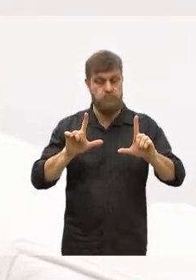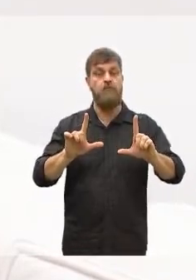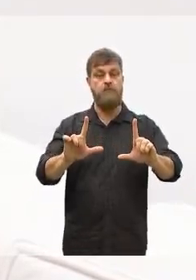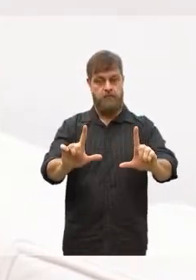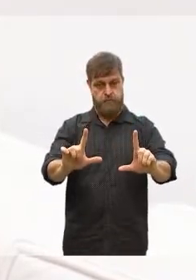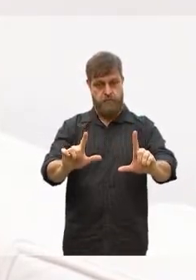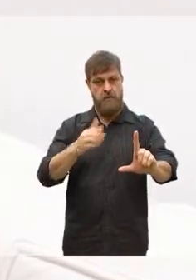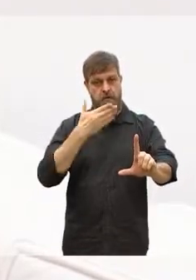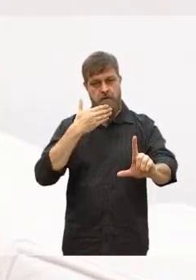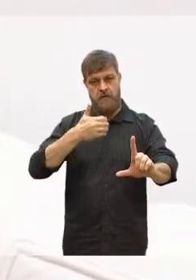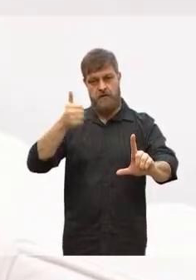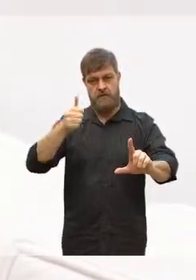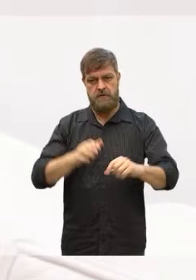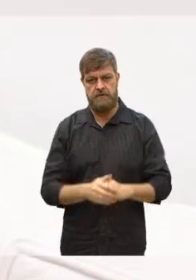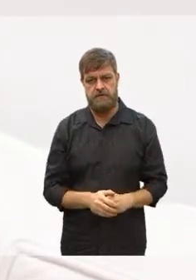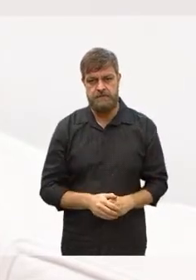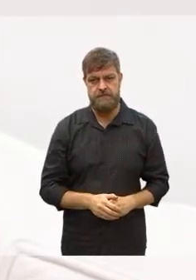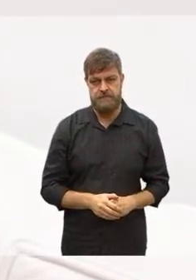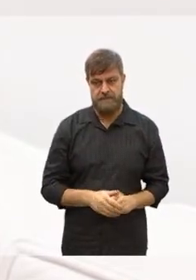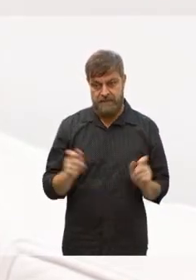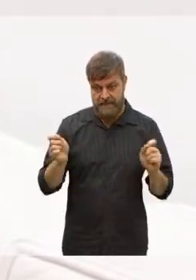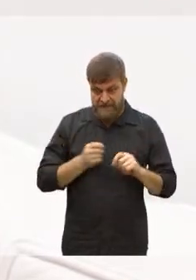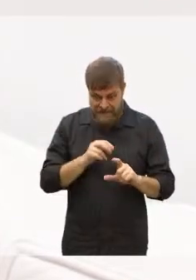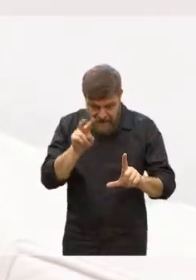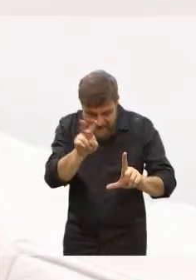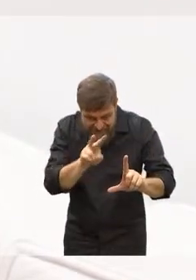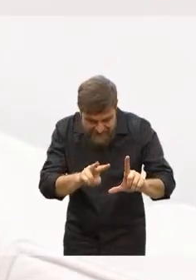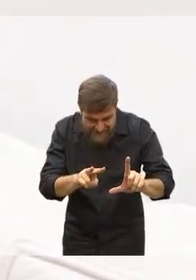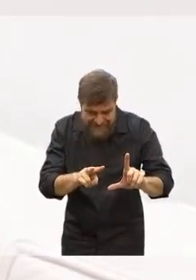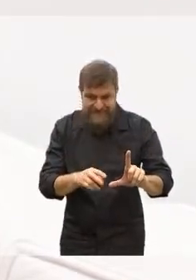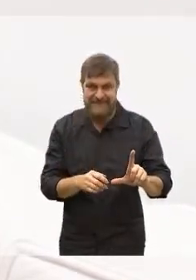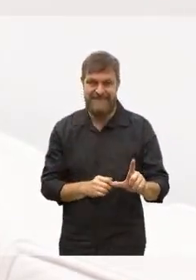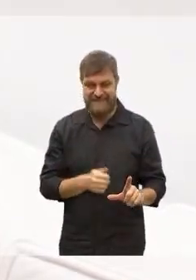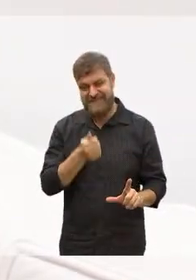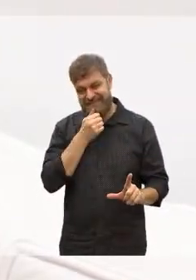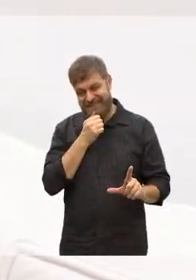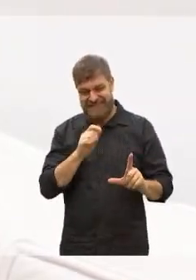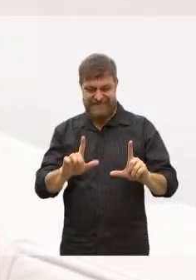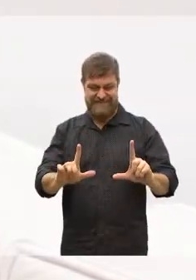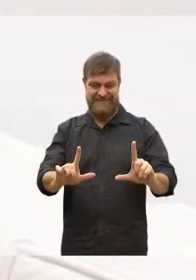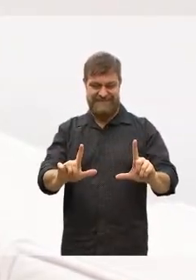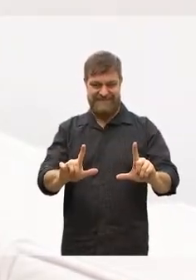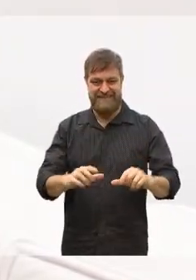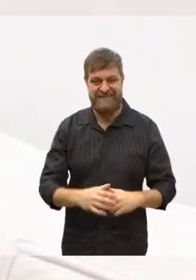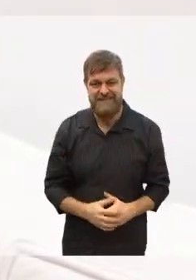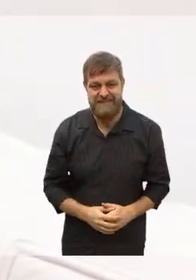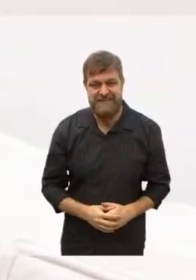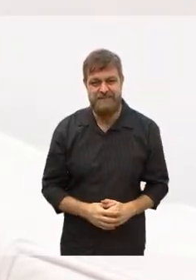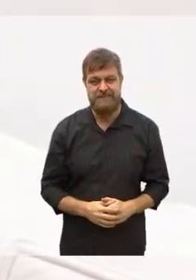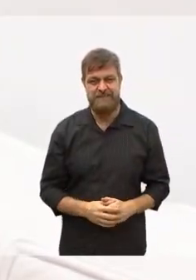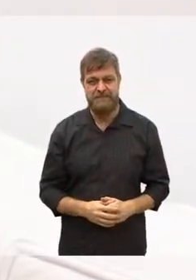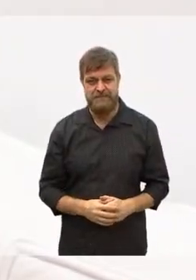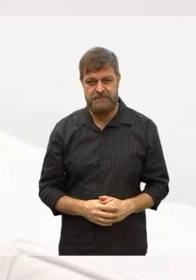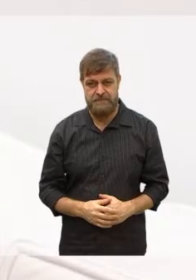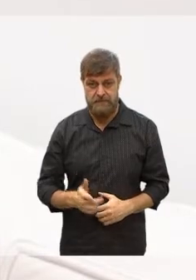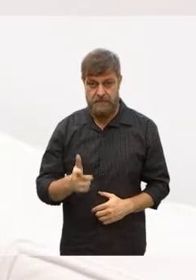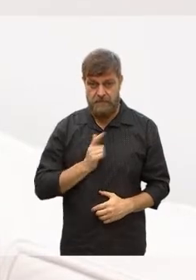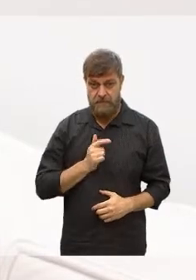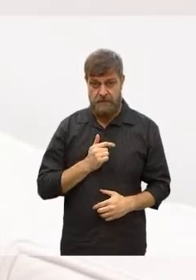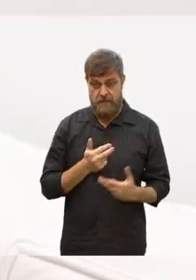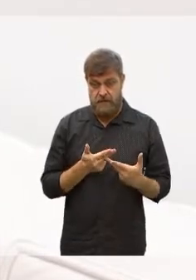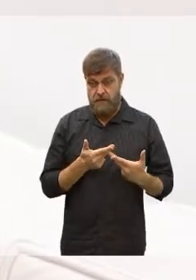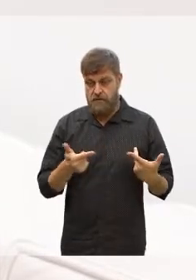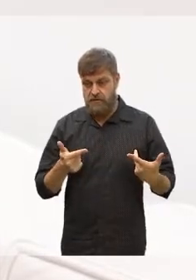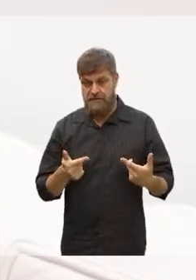Tá assim, o mais afastadinho possível, desde que você enxergue ainda, né? Mas são coisas que